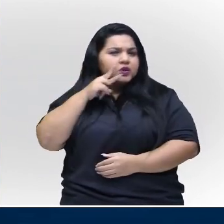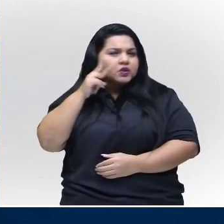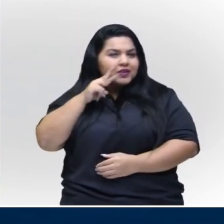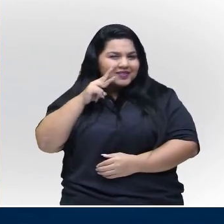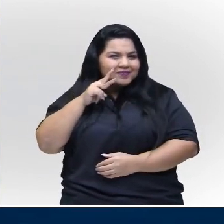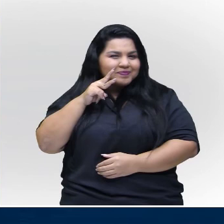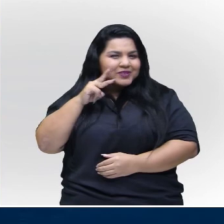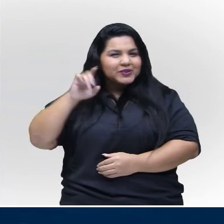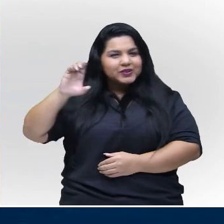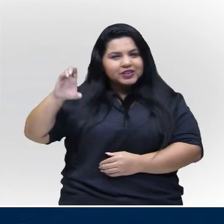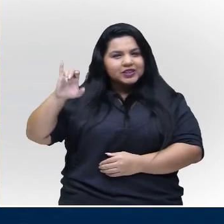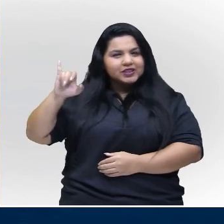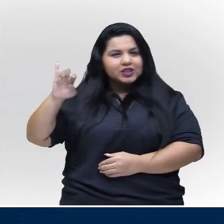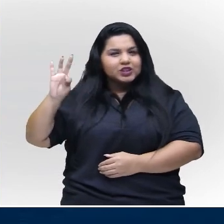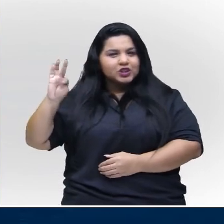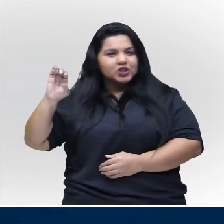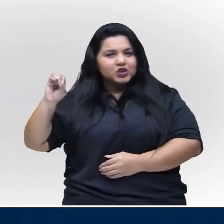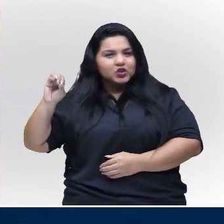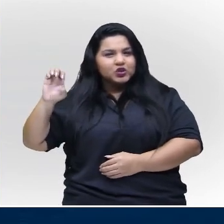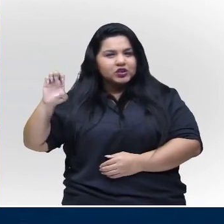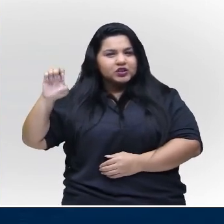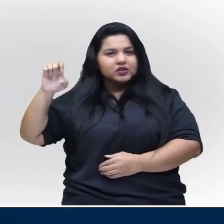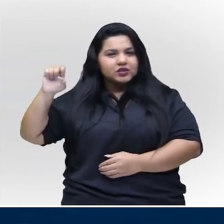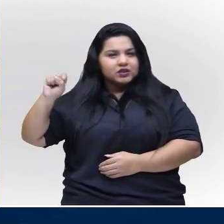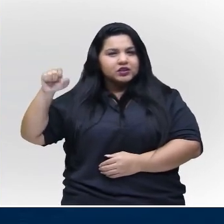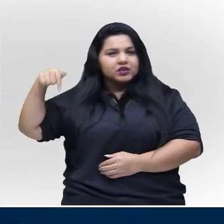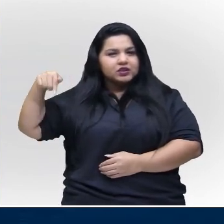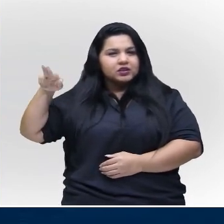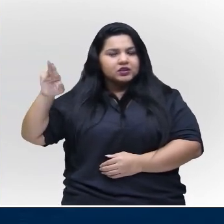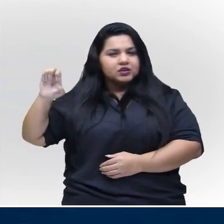citoesqueleto? Nós falamos do citoesqueleto